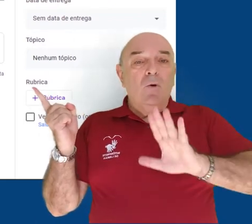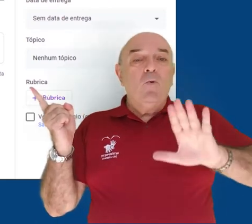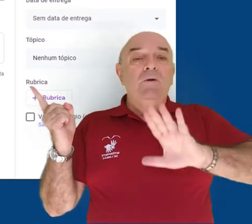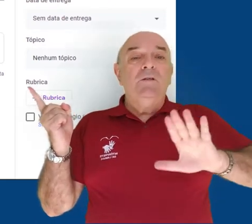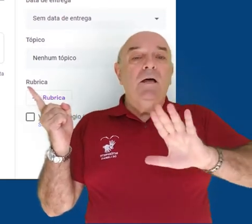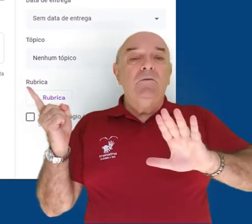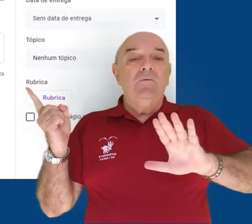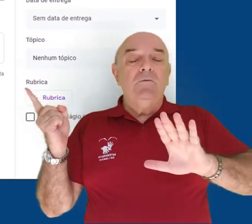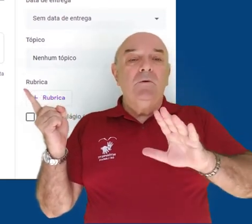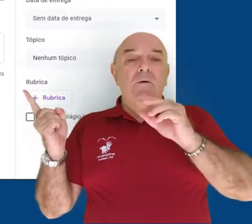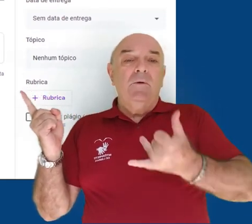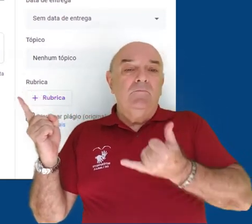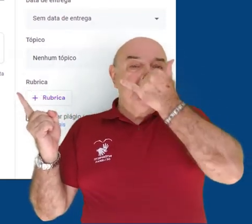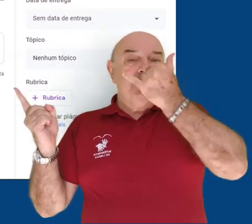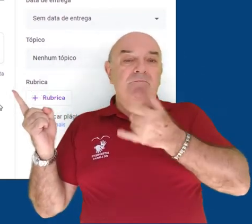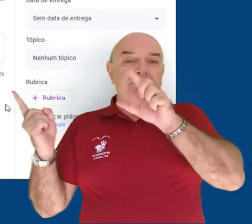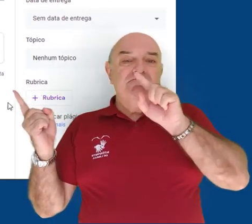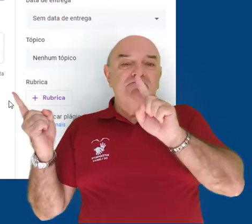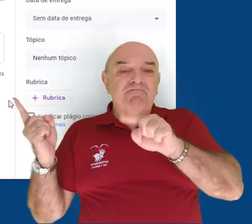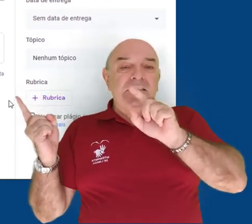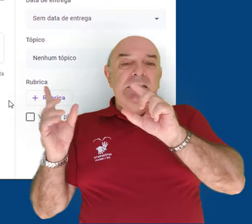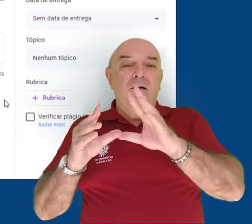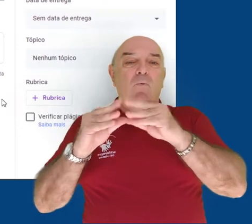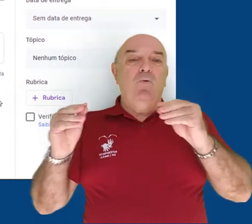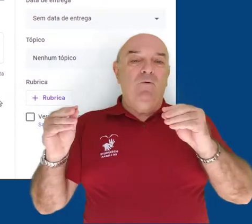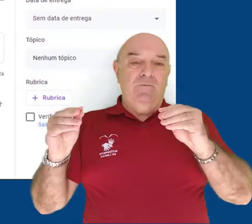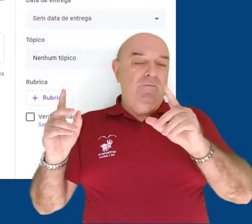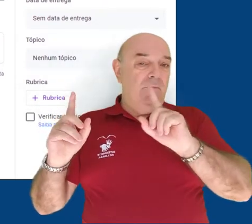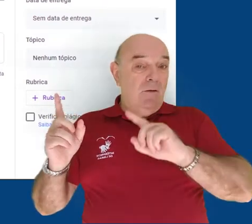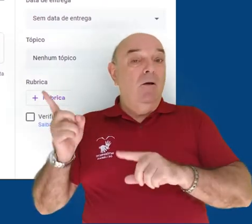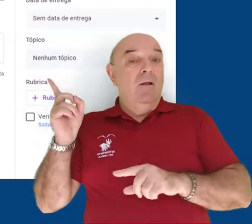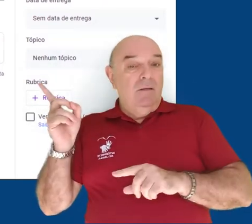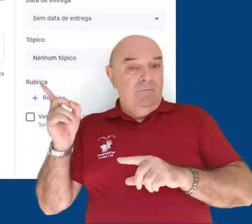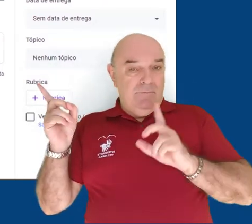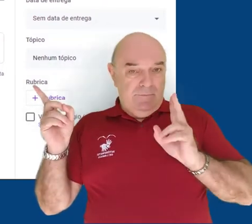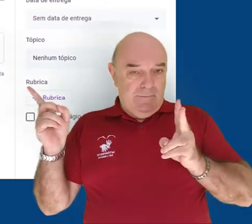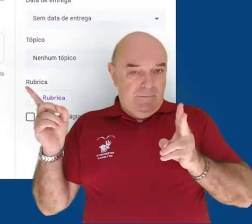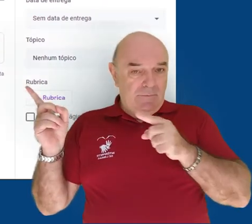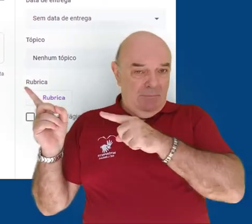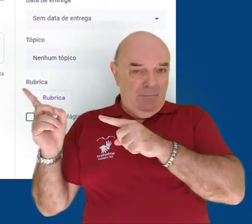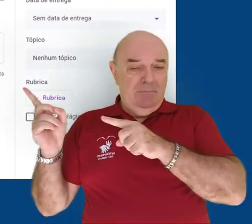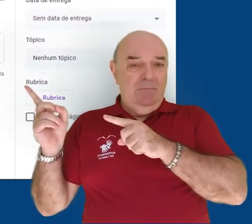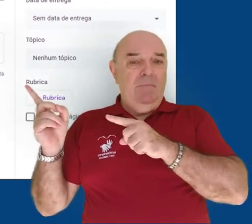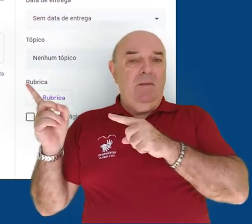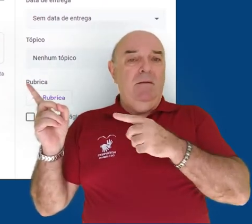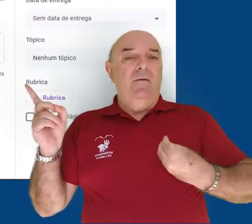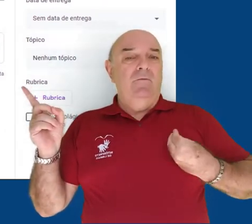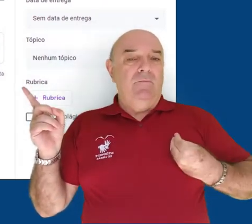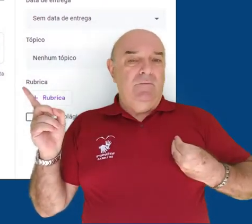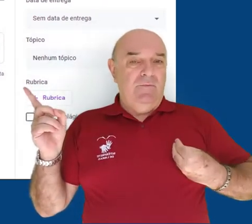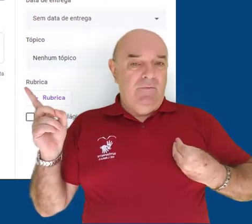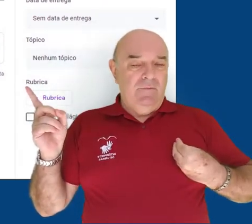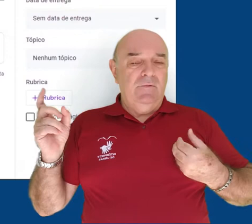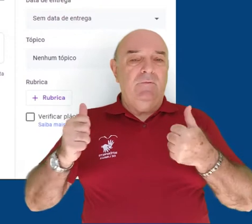mesma linha horizontal dele o botão ainda ative desativa então apenas tenha cuidado na hora que for ficar fora de alguma outra opção para não